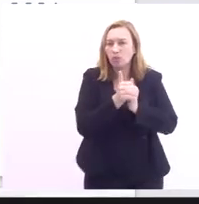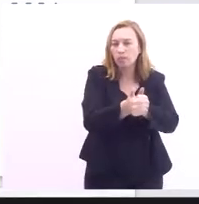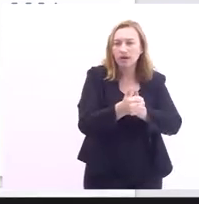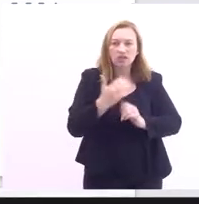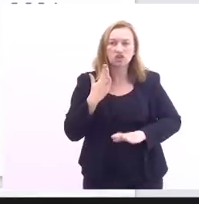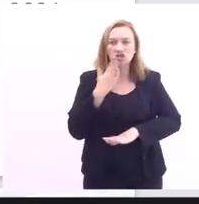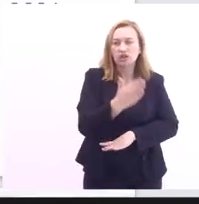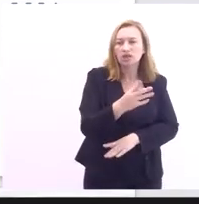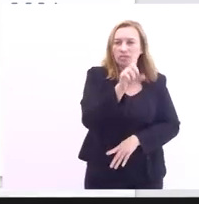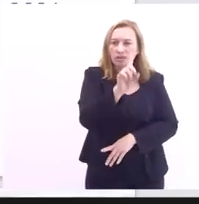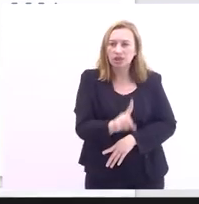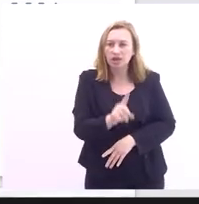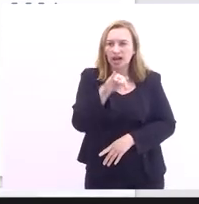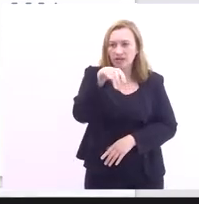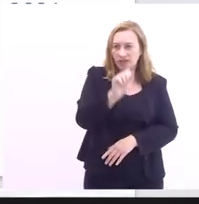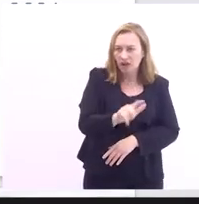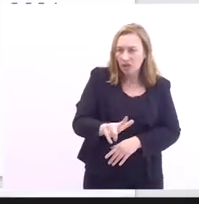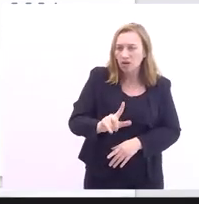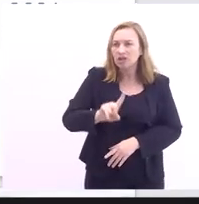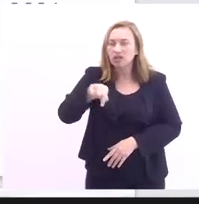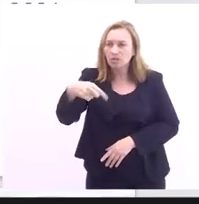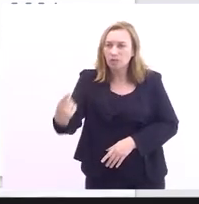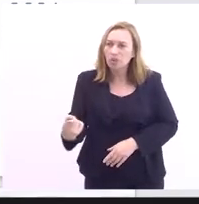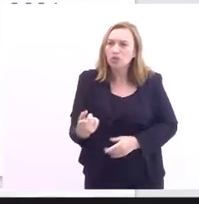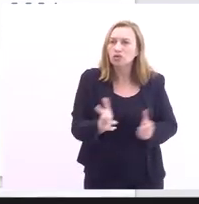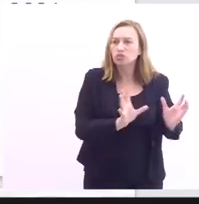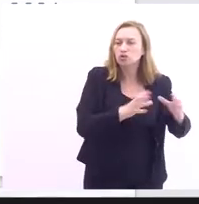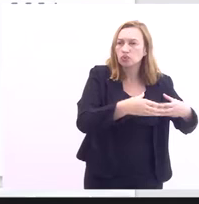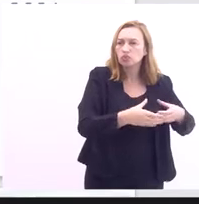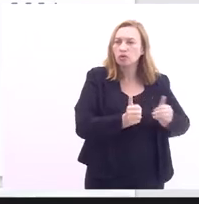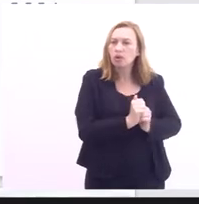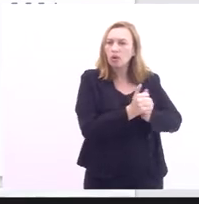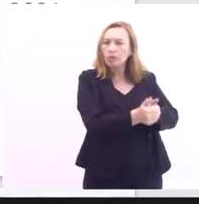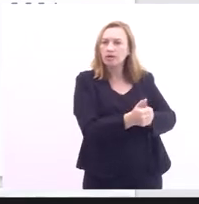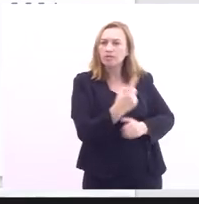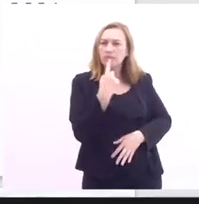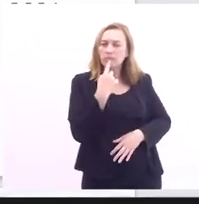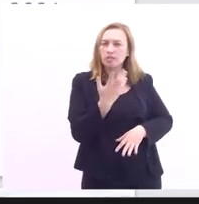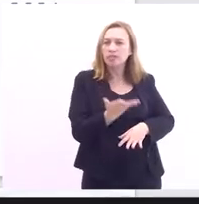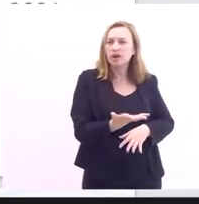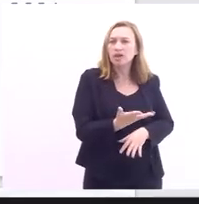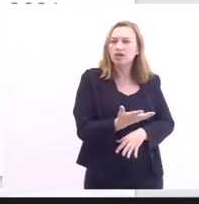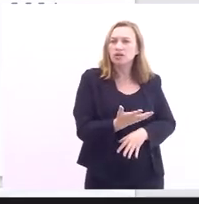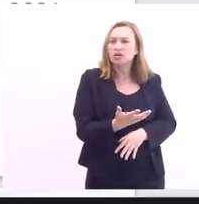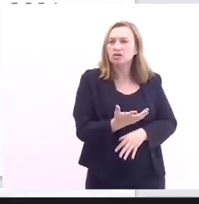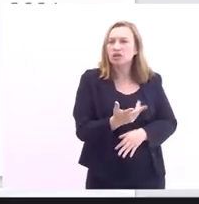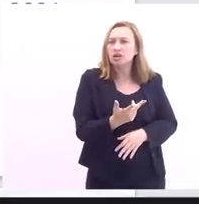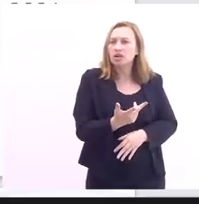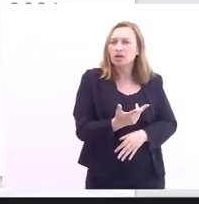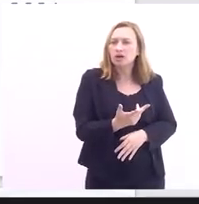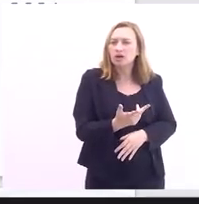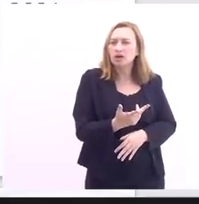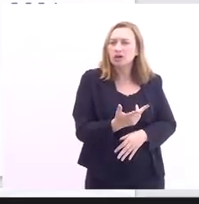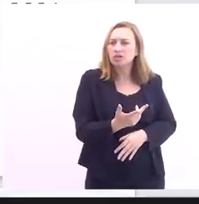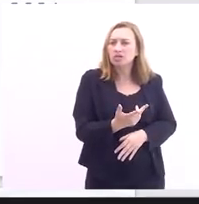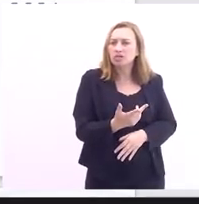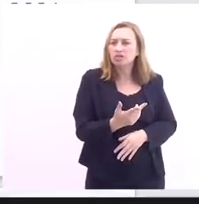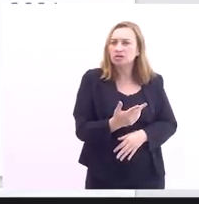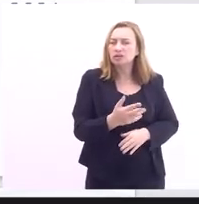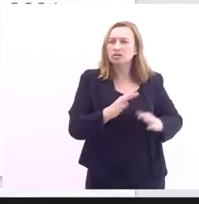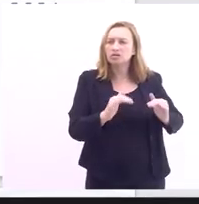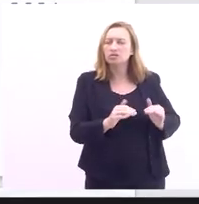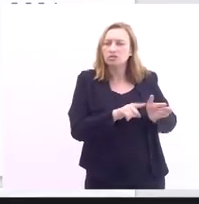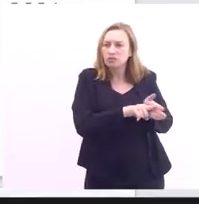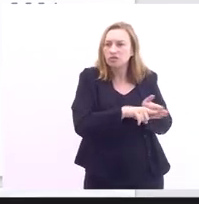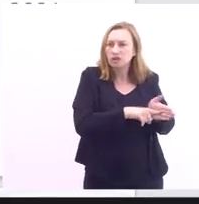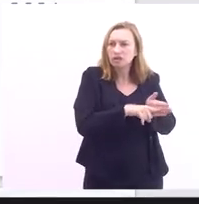pela diretoria da ANEEL, e depois os outros ciclos foram já acompanhados mais próximos, mesmo pela superintendência de